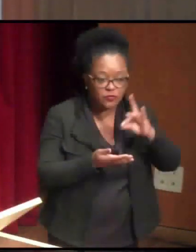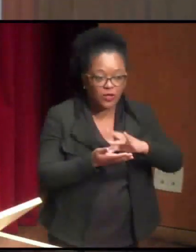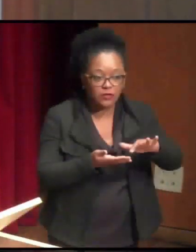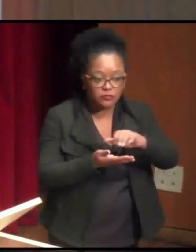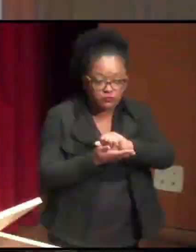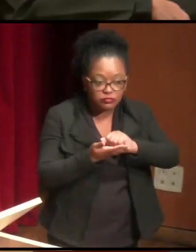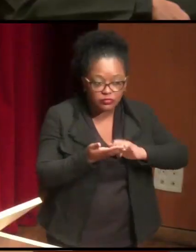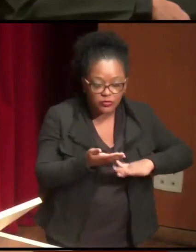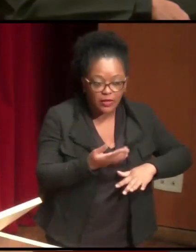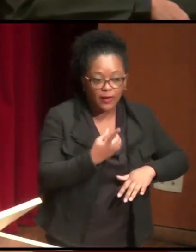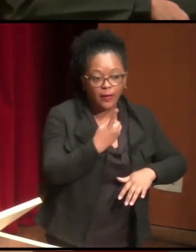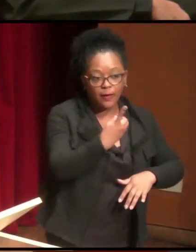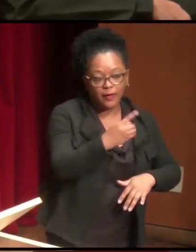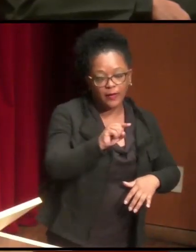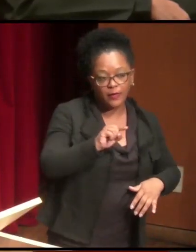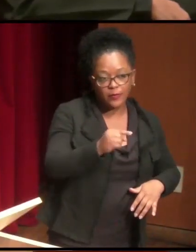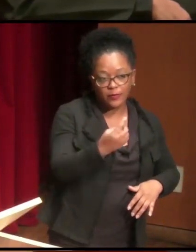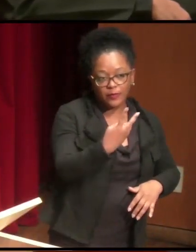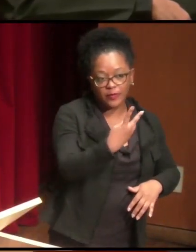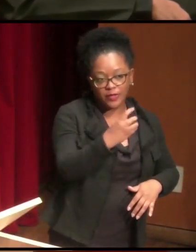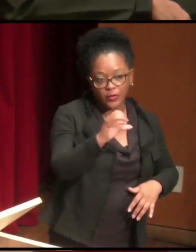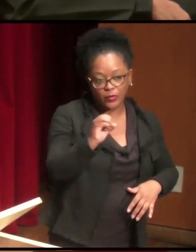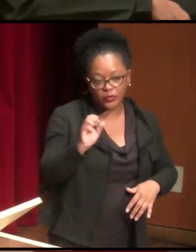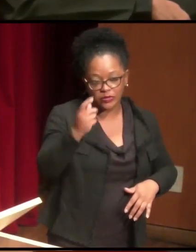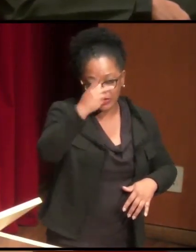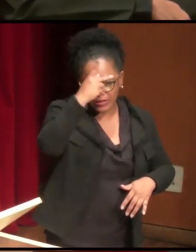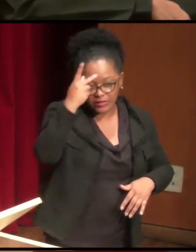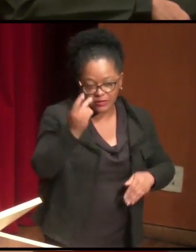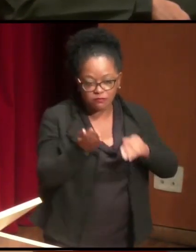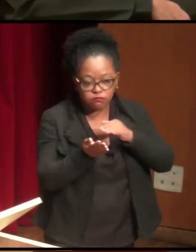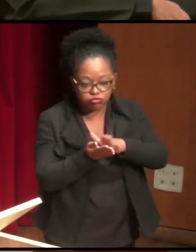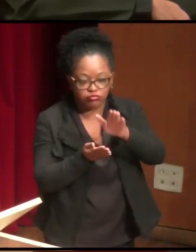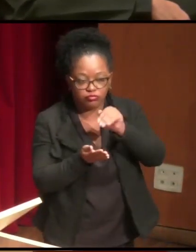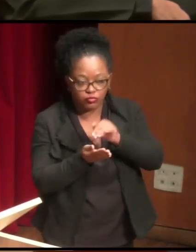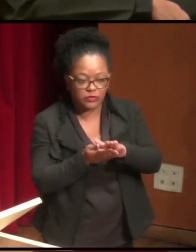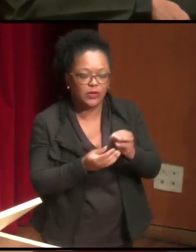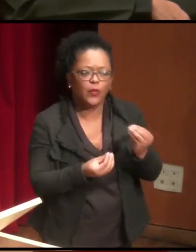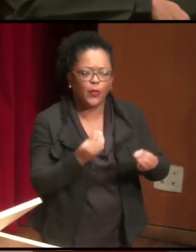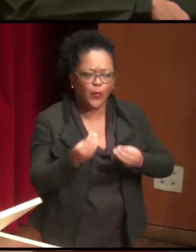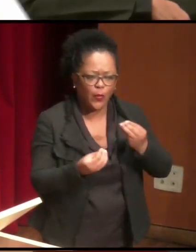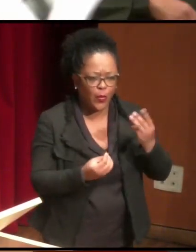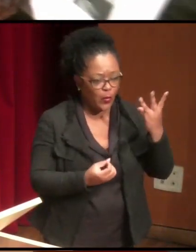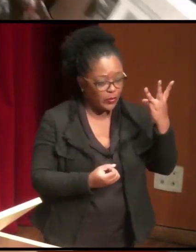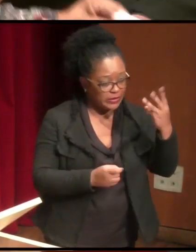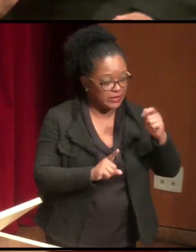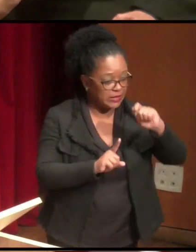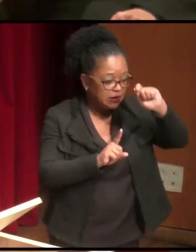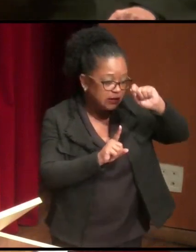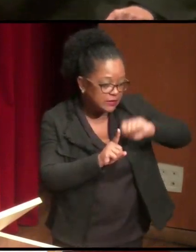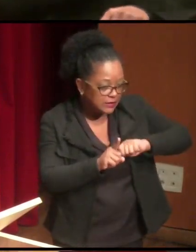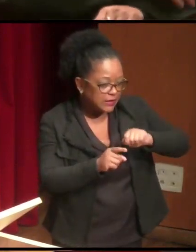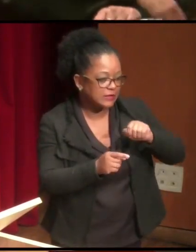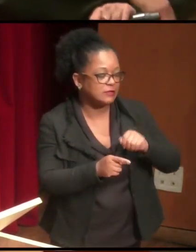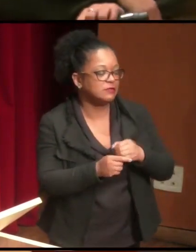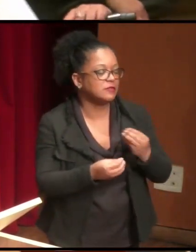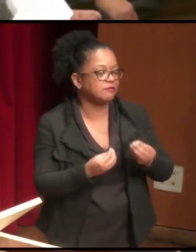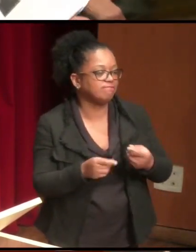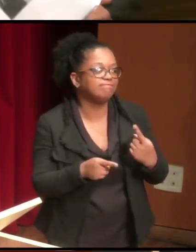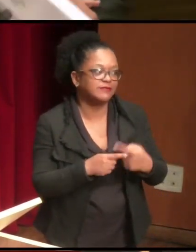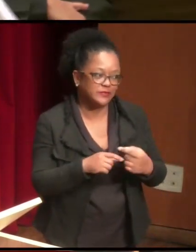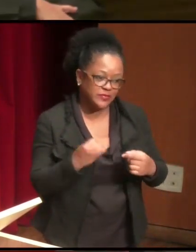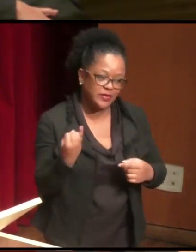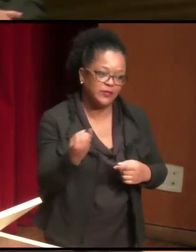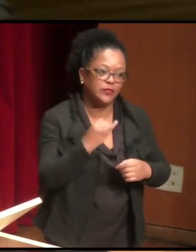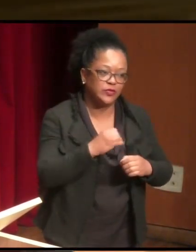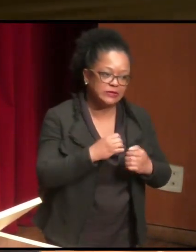assíduas, ativas, recebendo a Bíblia em Braille. Então, como funciona? A cada 3 meses, e até porque também precisa de recurso, né,